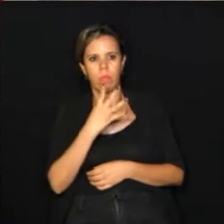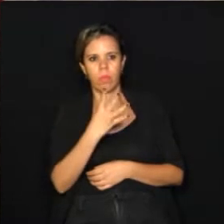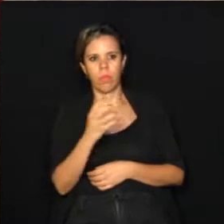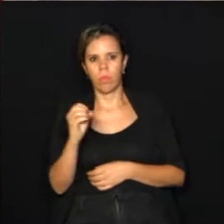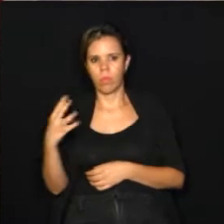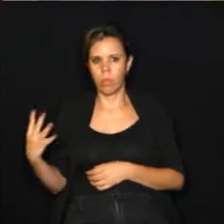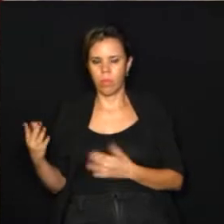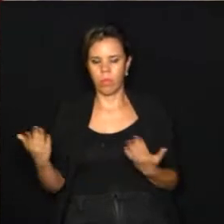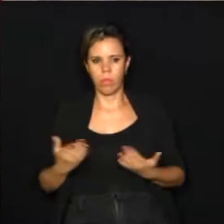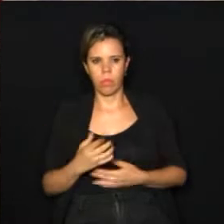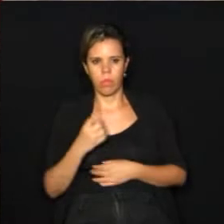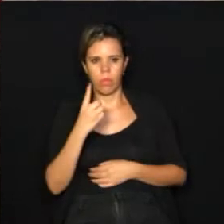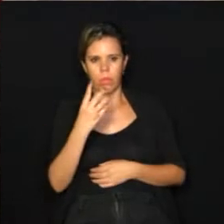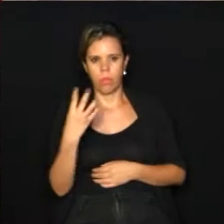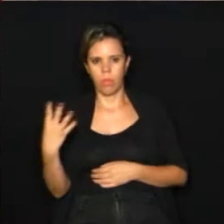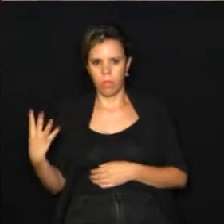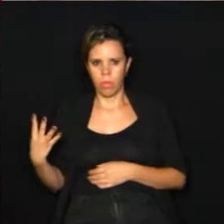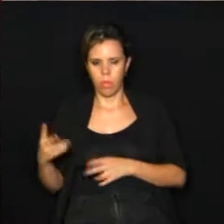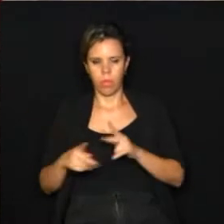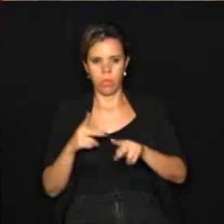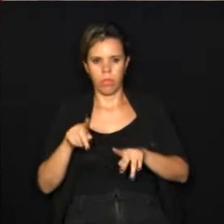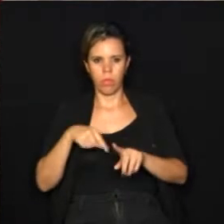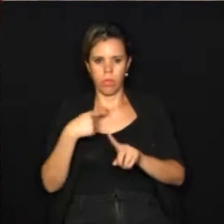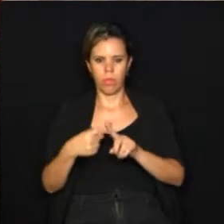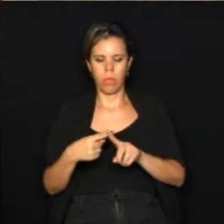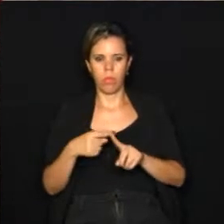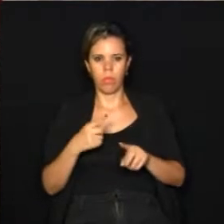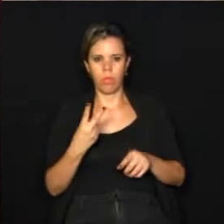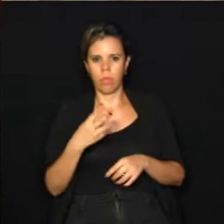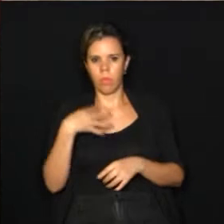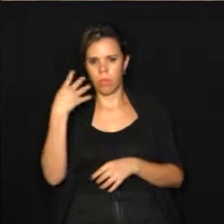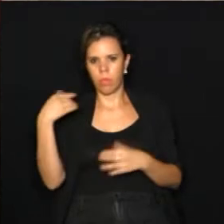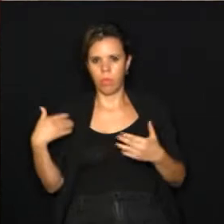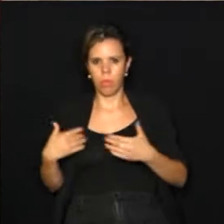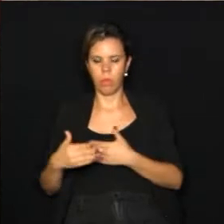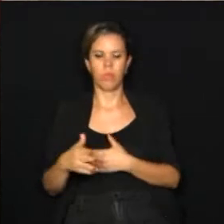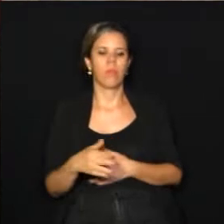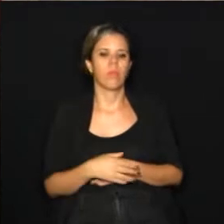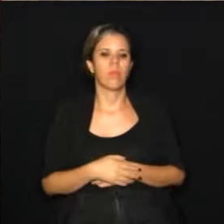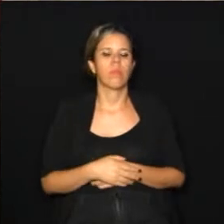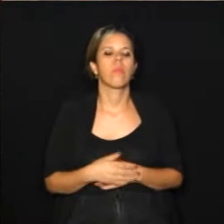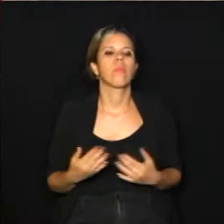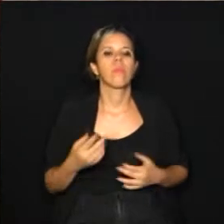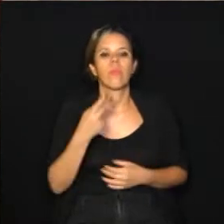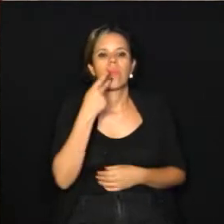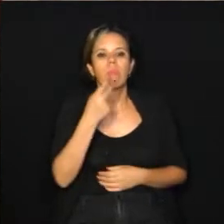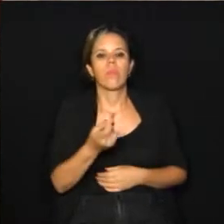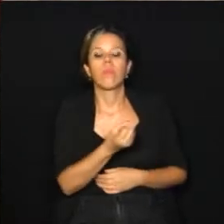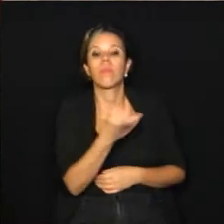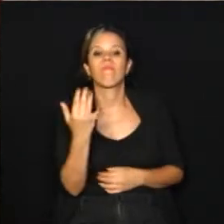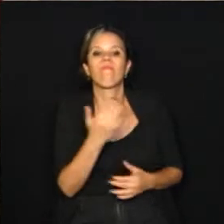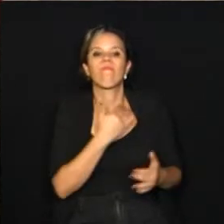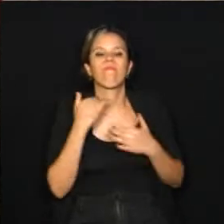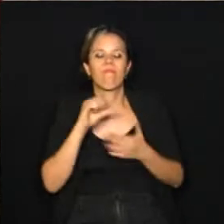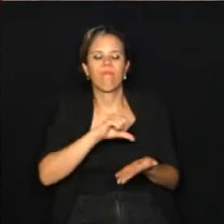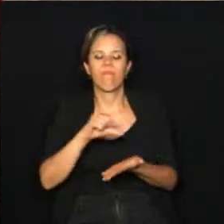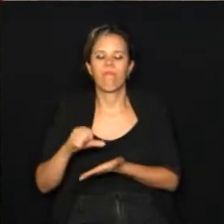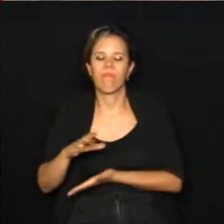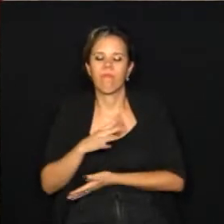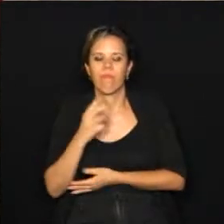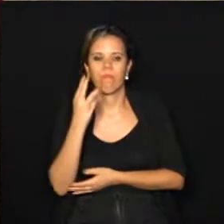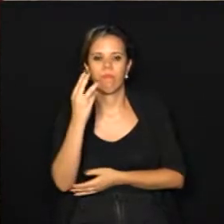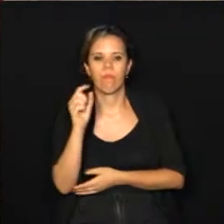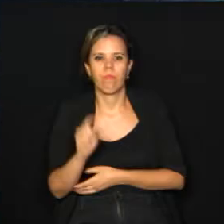agora 144 casos a mais nas últimas 24 horas. Sim, agora nós vamos falar dos óbitos na nossa região. São